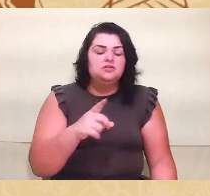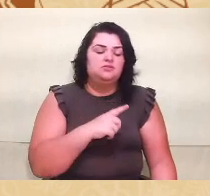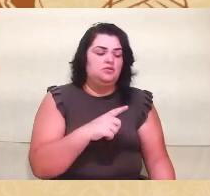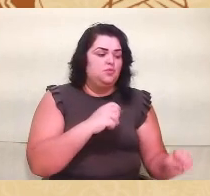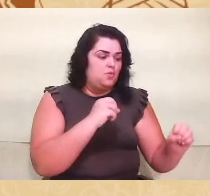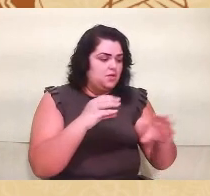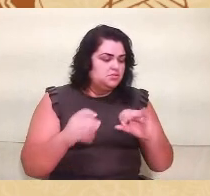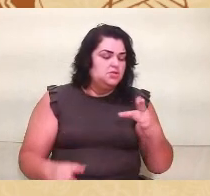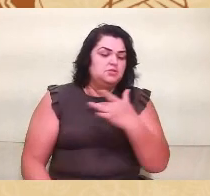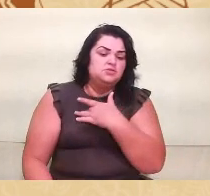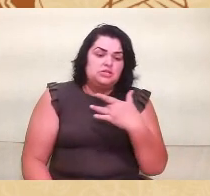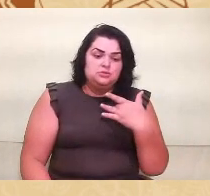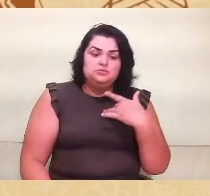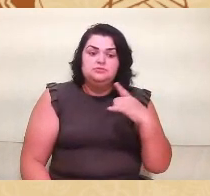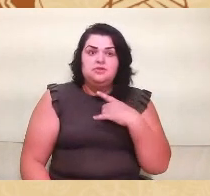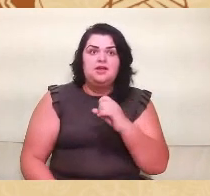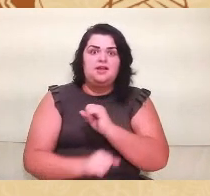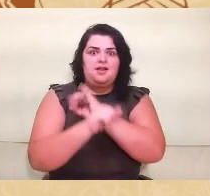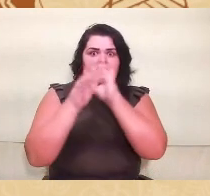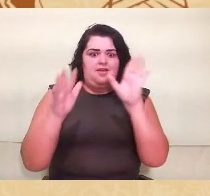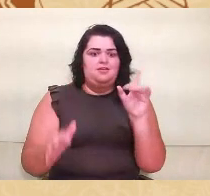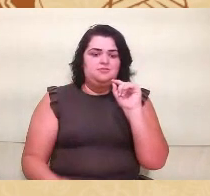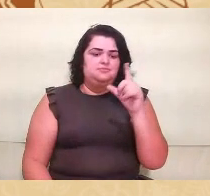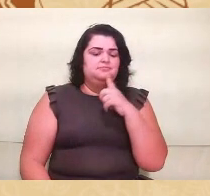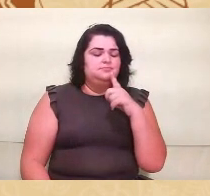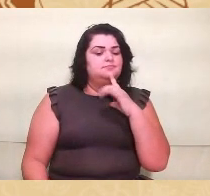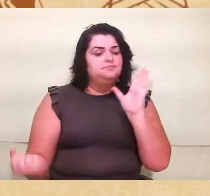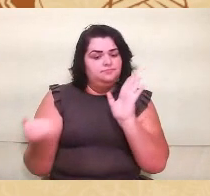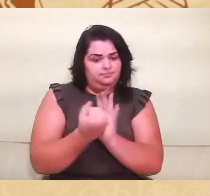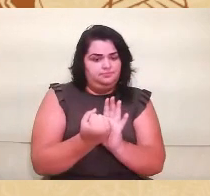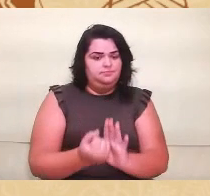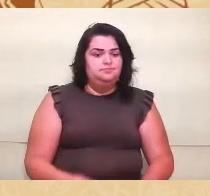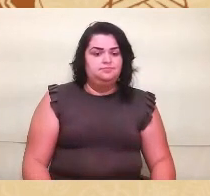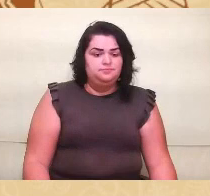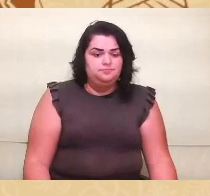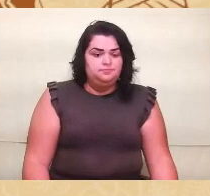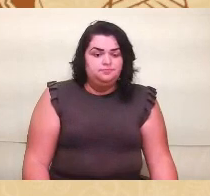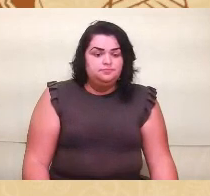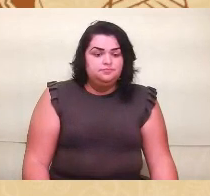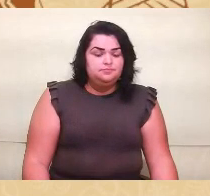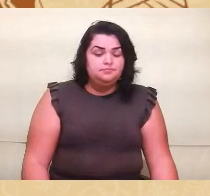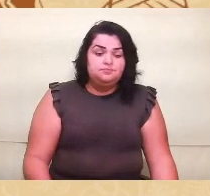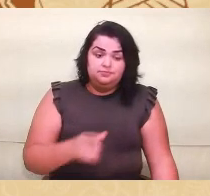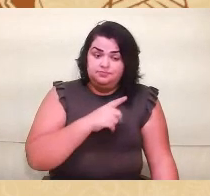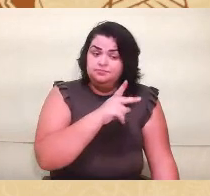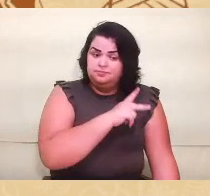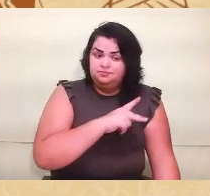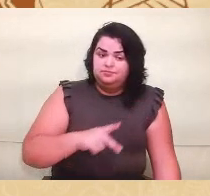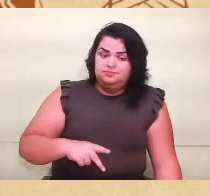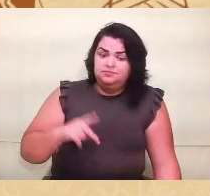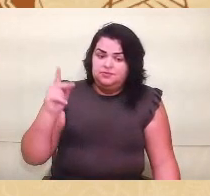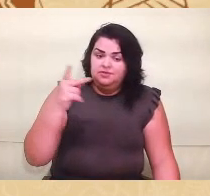isso tem que ter, claro que tem que ter, mas é demarcação. E aí, do próximo presidente eleito, aí eu já vou